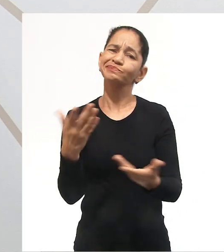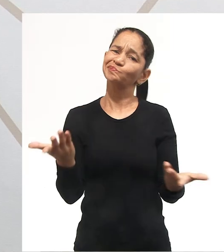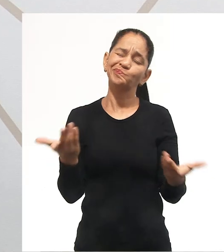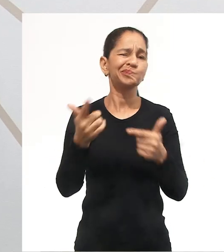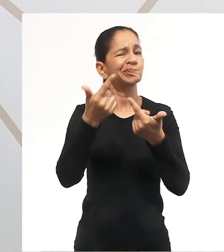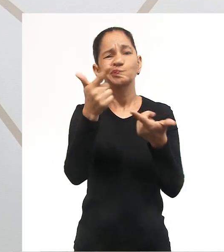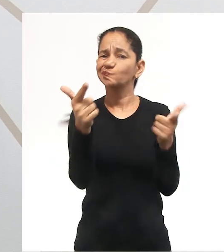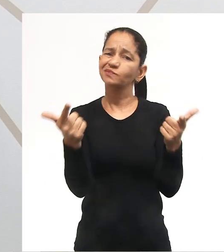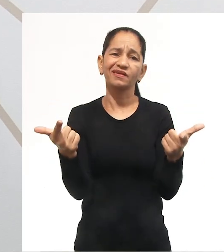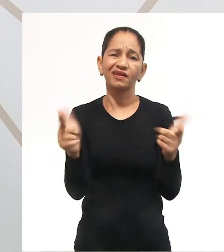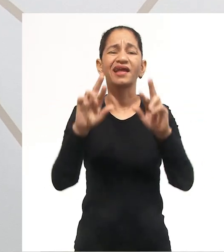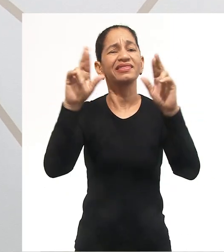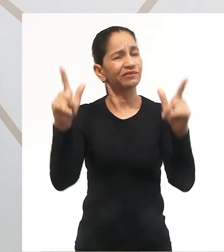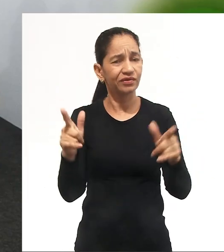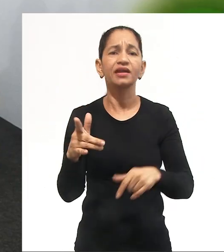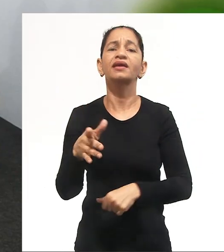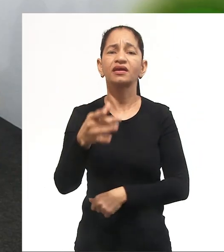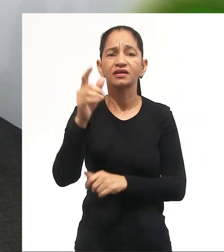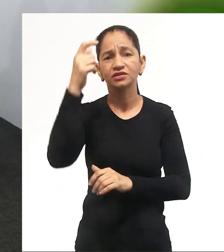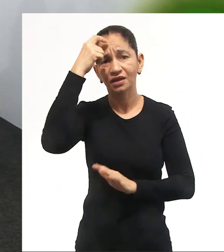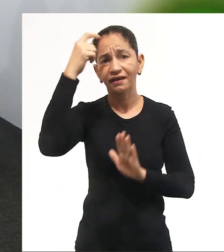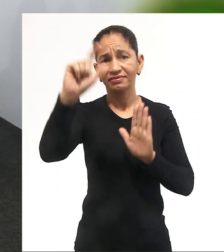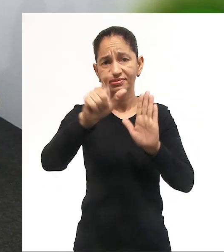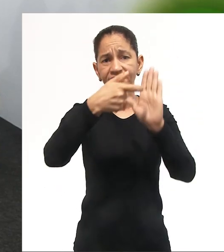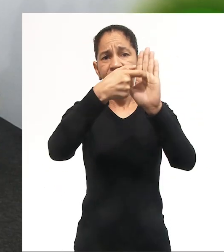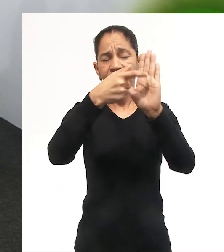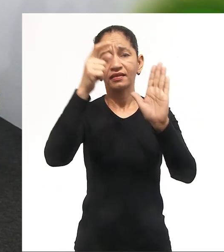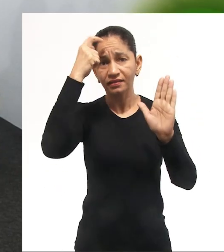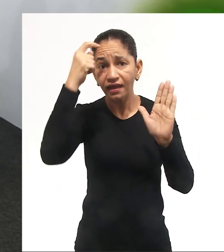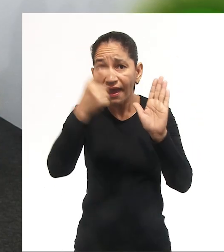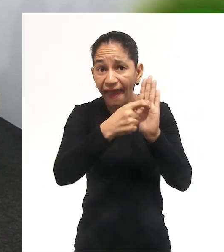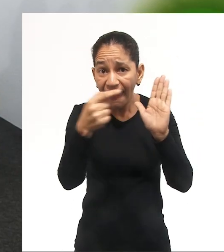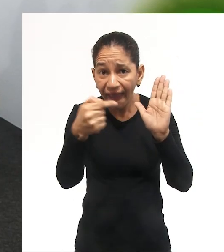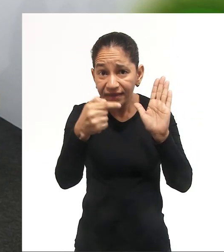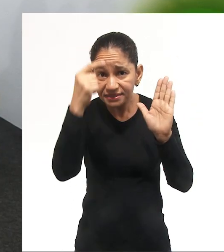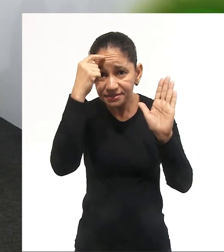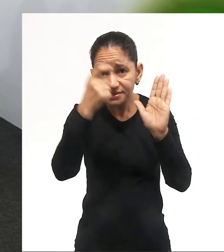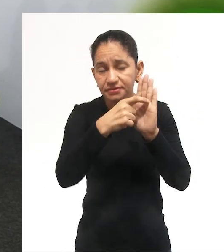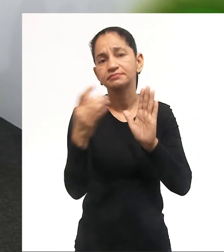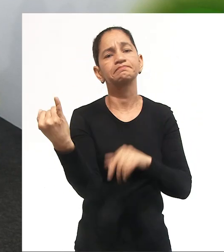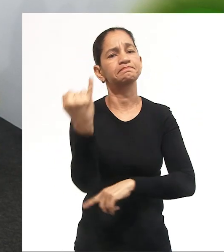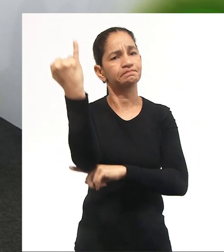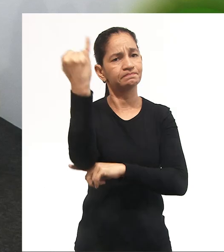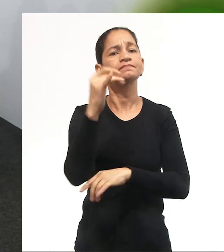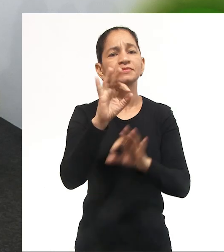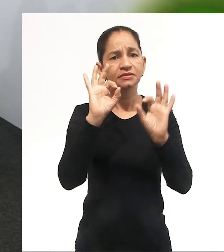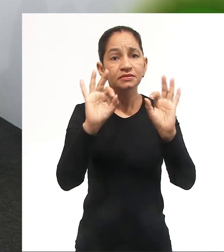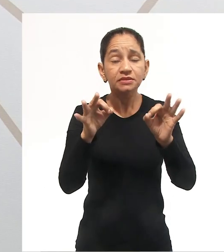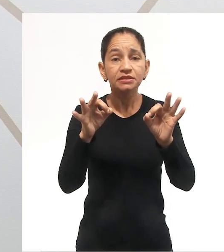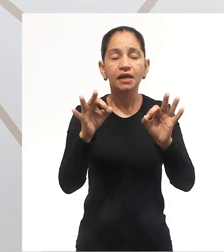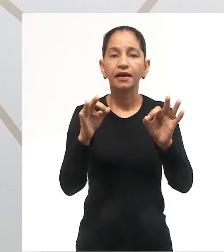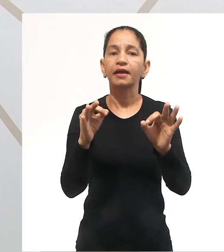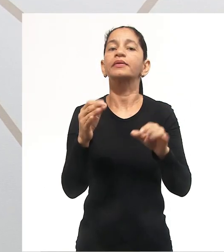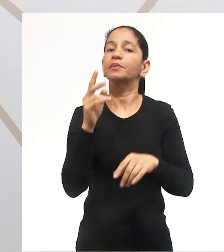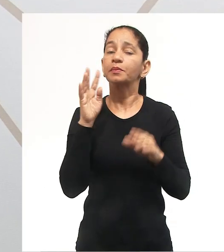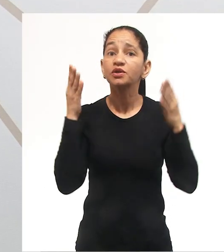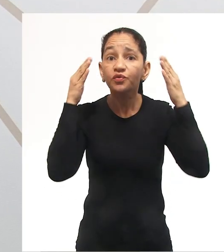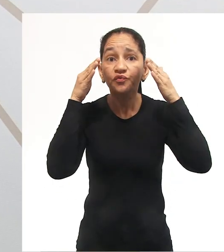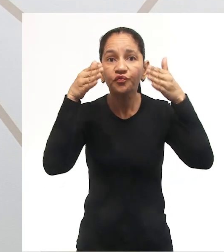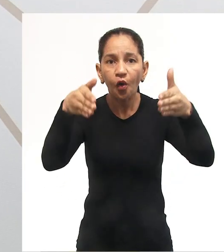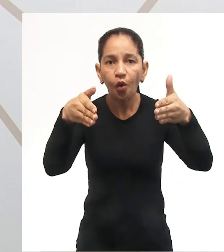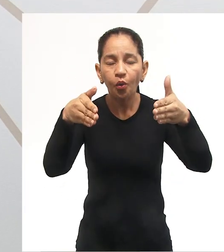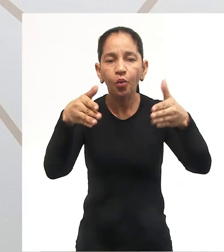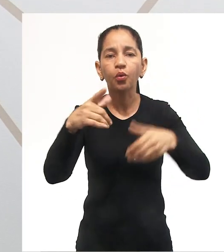E a inteligência artificial, de fato, meninas, há um certo,